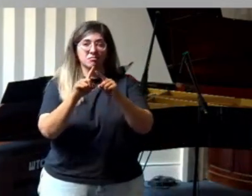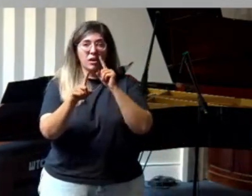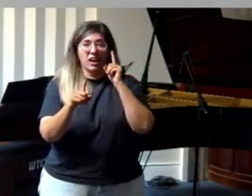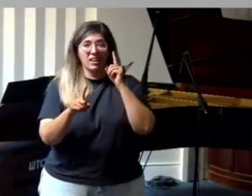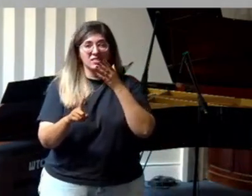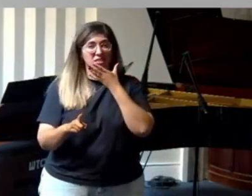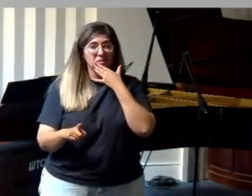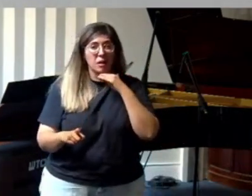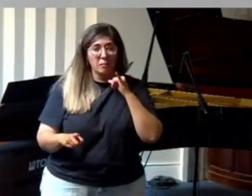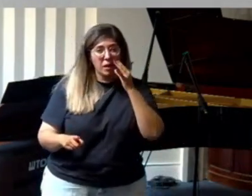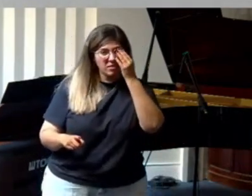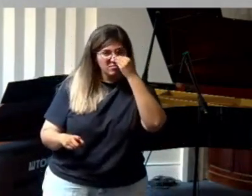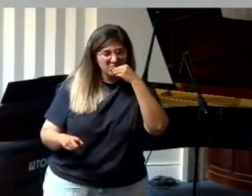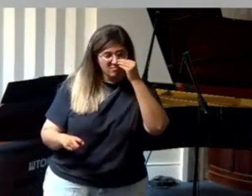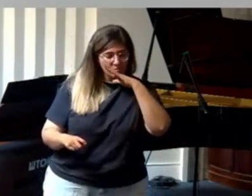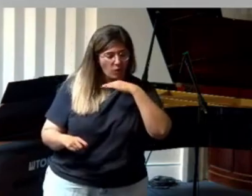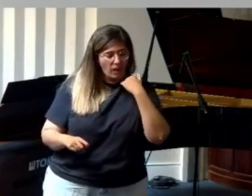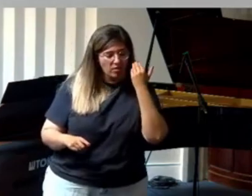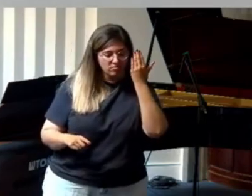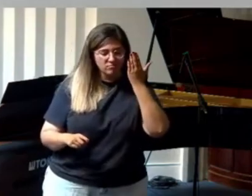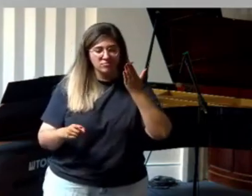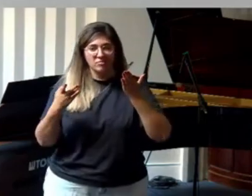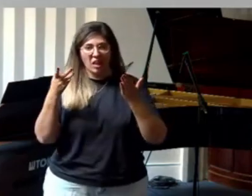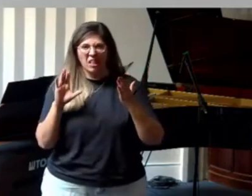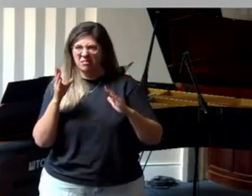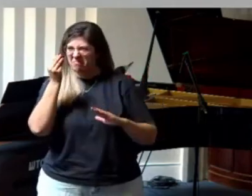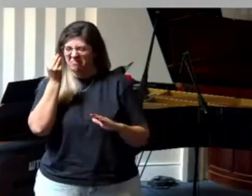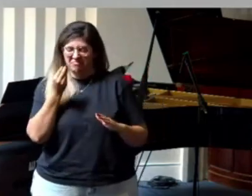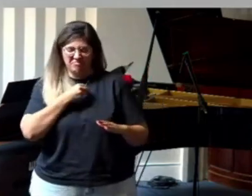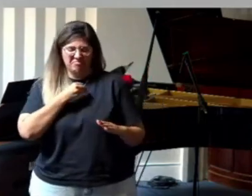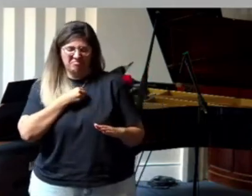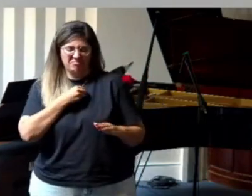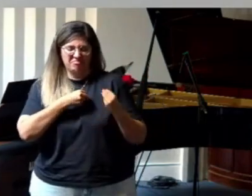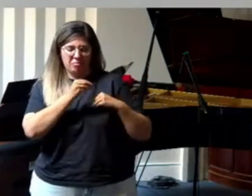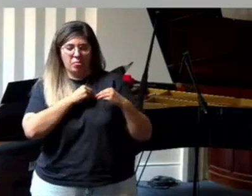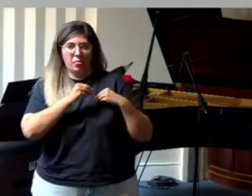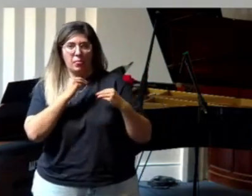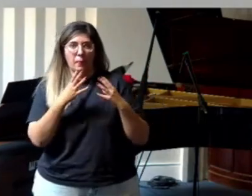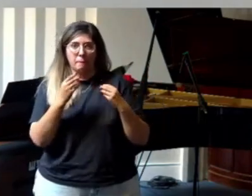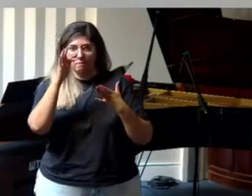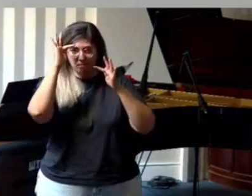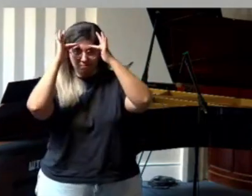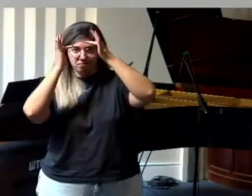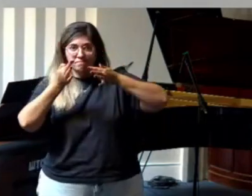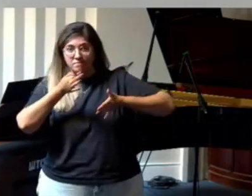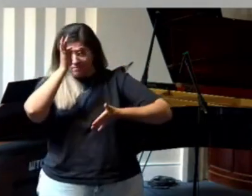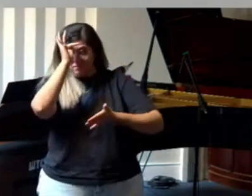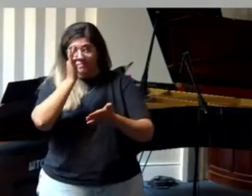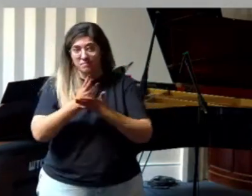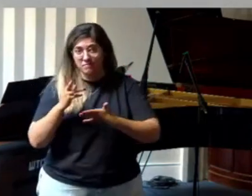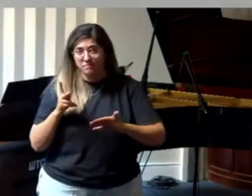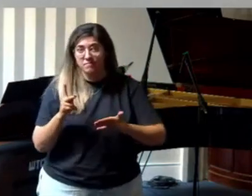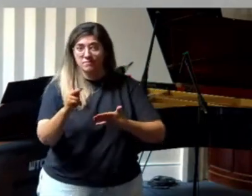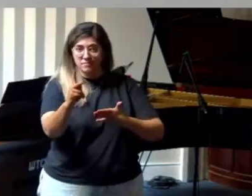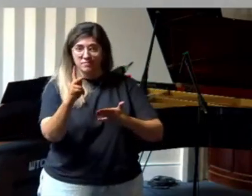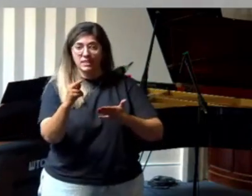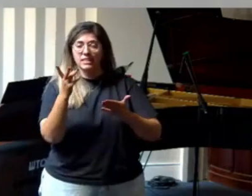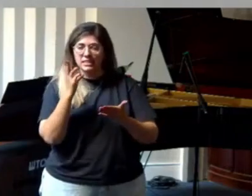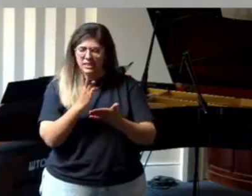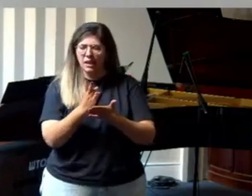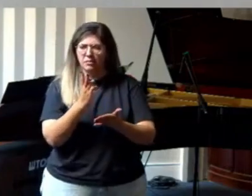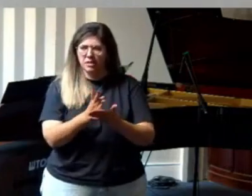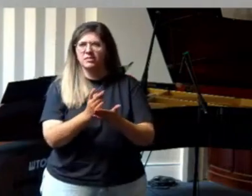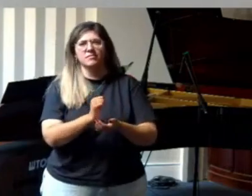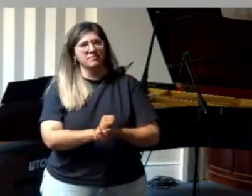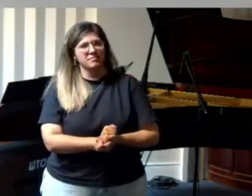Então as três palavrinhas para nós nessa manhã são fé pessoal, fé completa e fé constante.